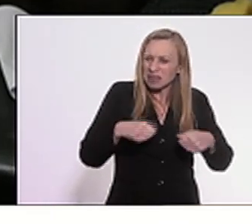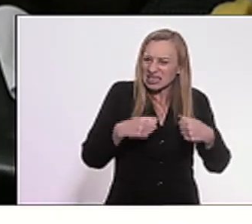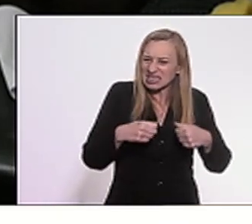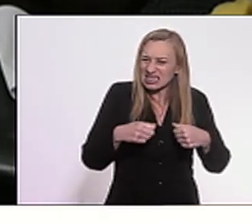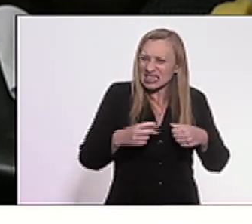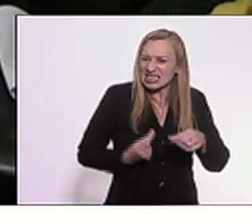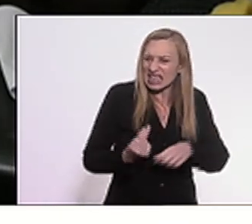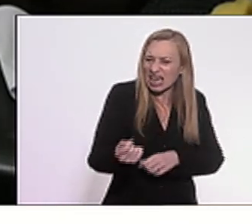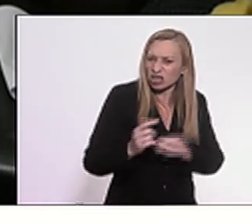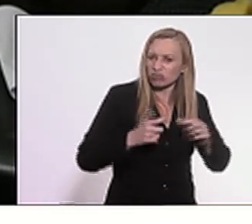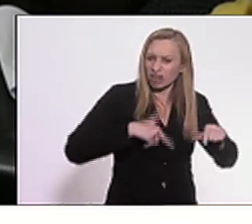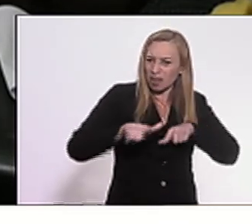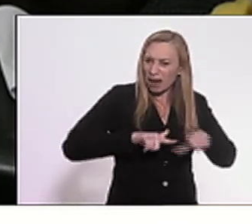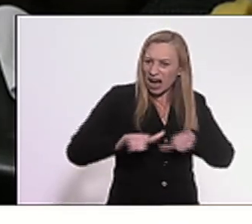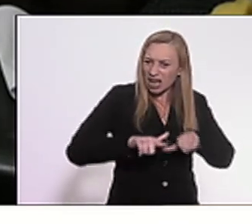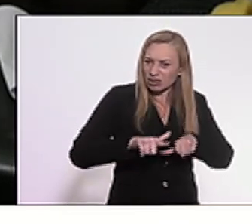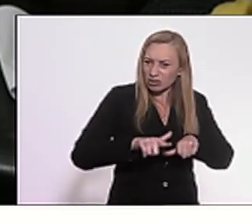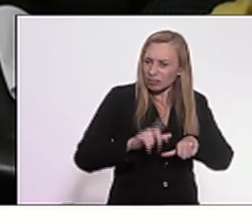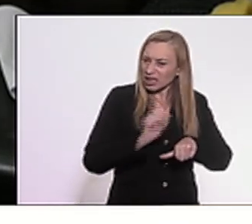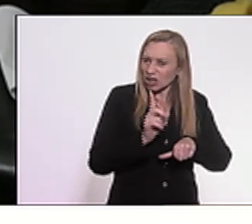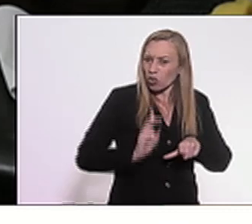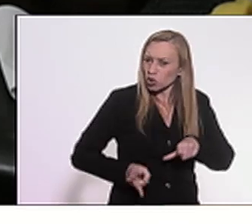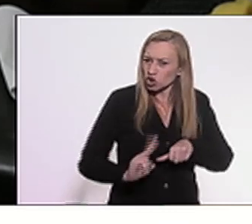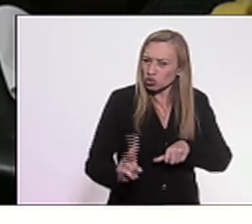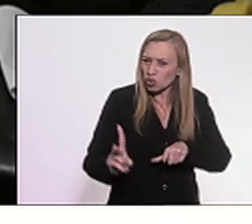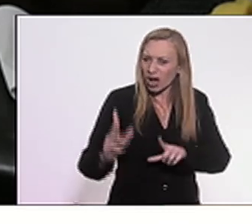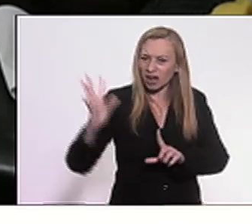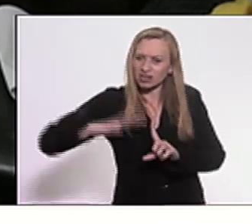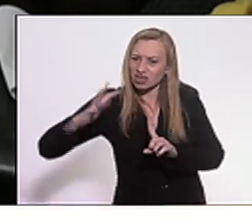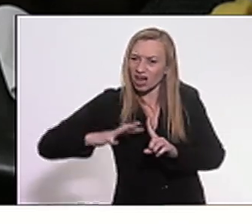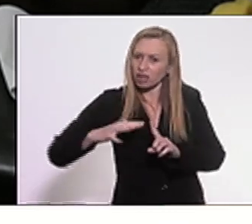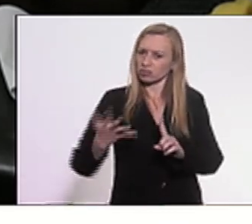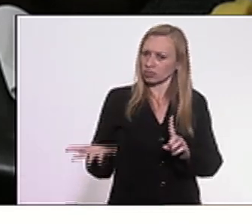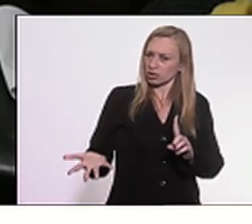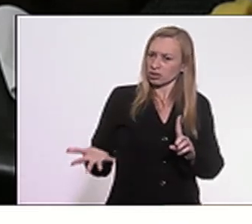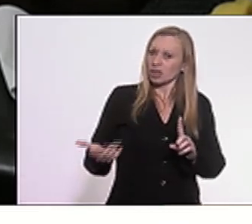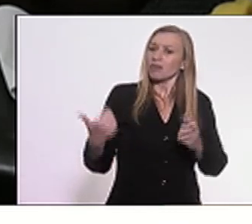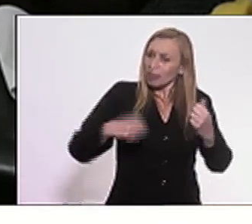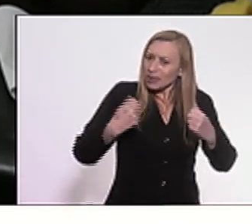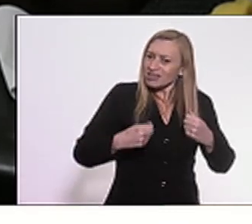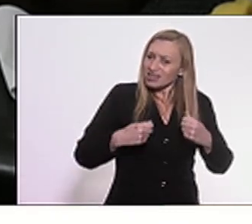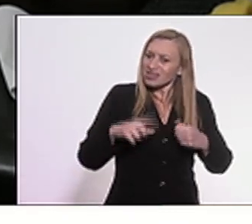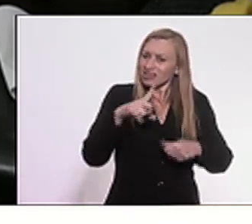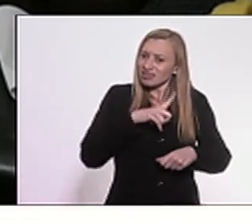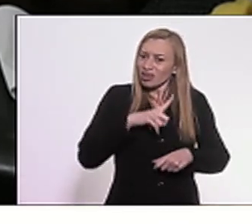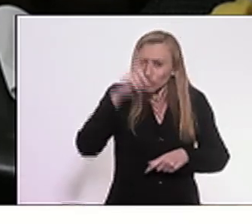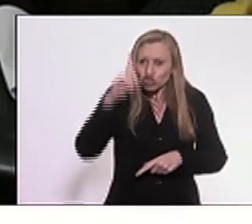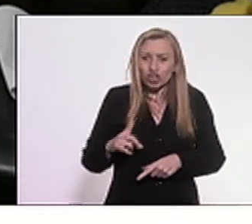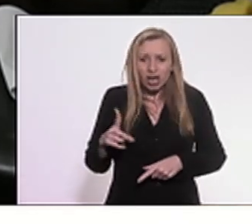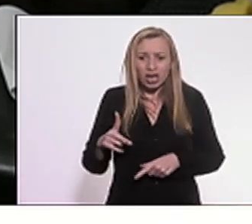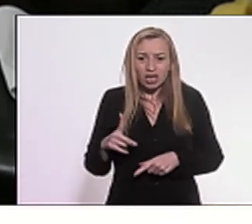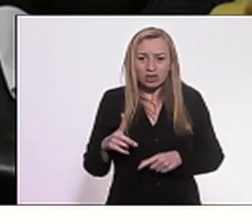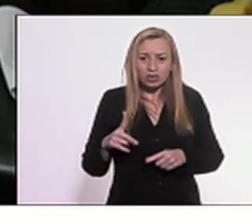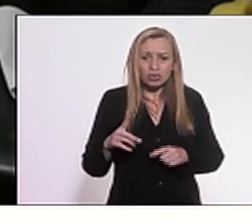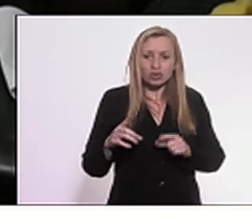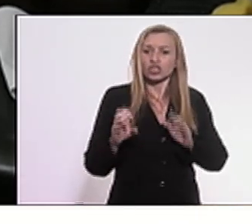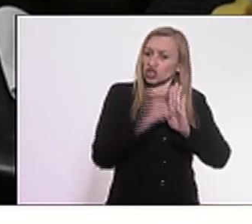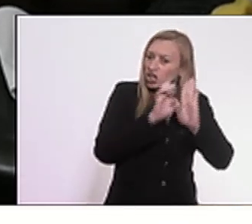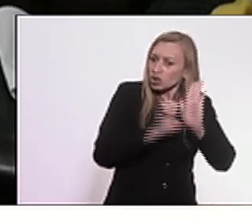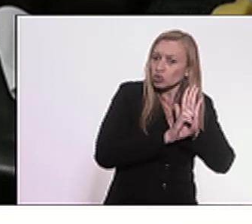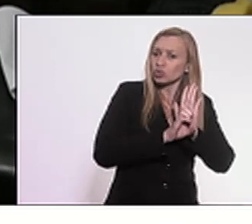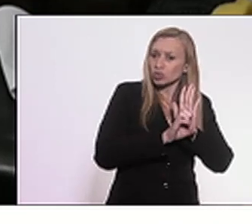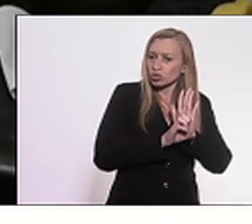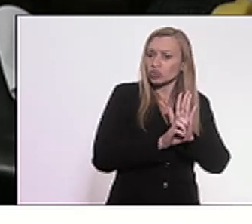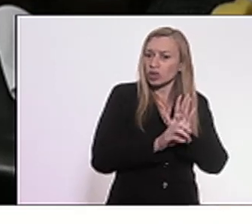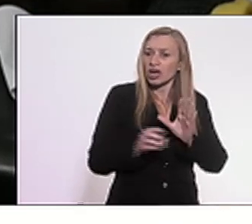de assédio, e ele não consegue essa remoção se não tiver uma garantia, seja via estatuto, seja via regulamentação